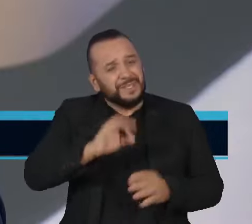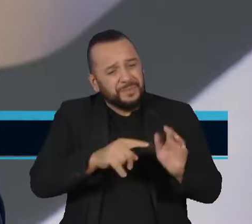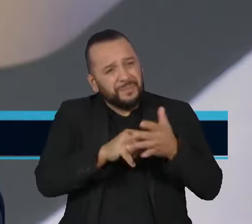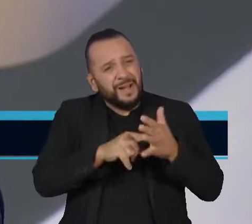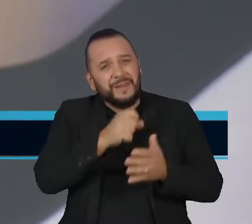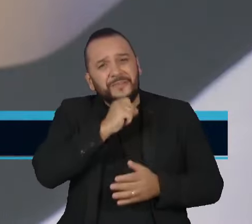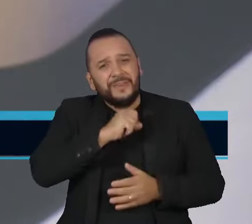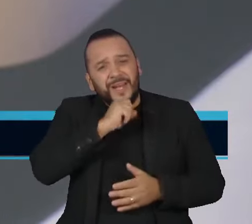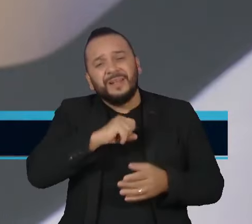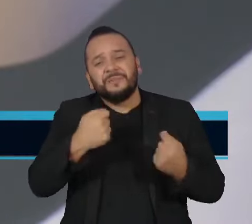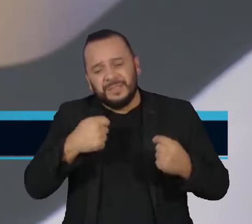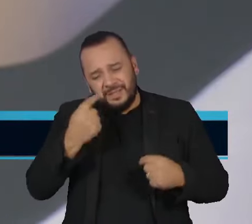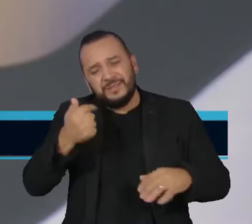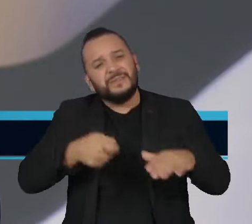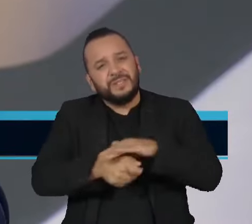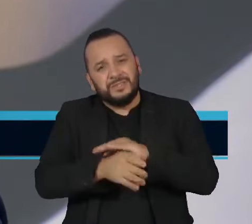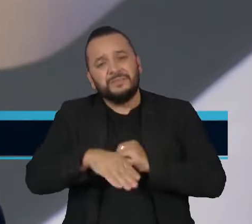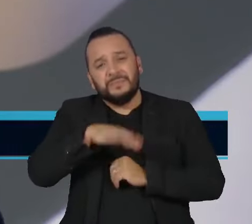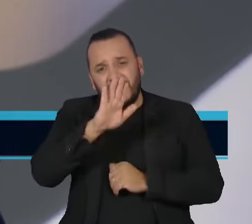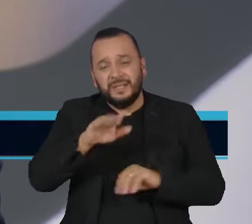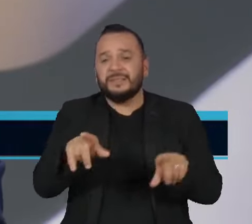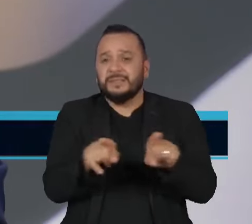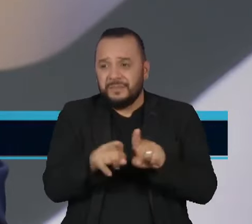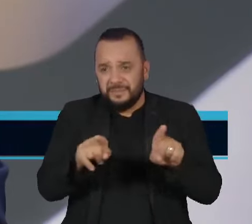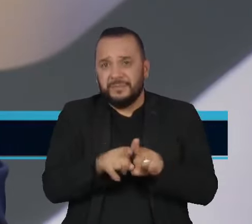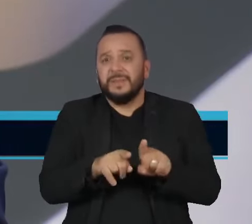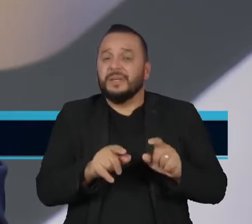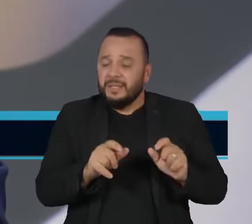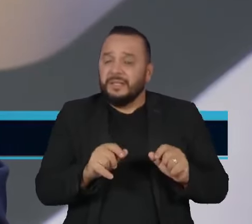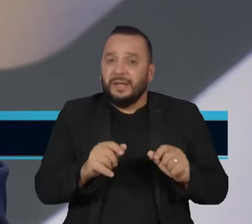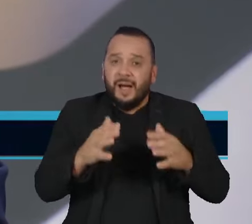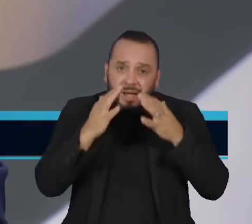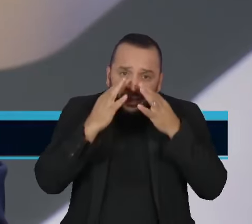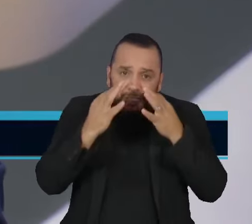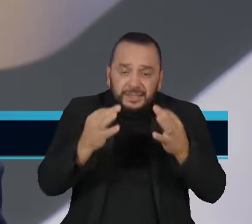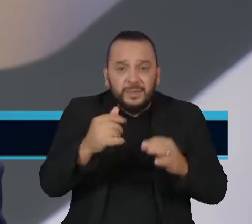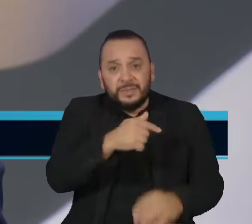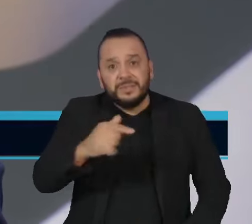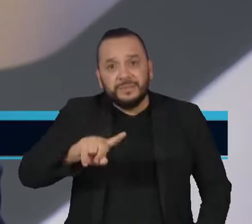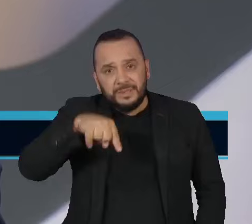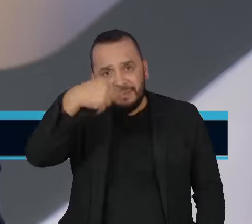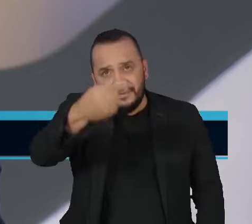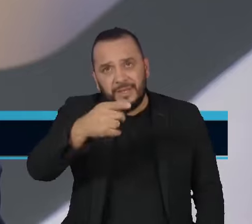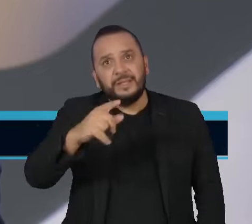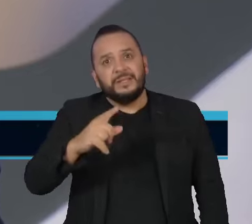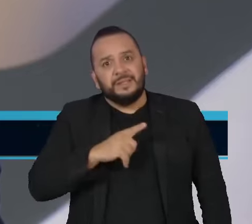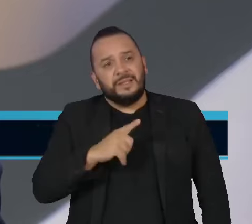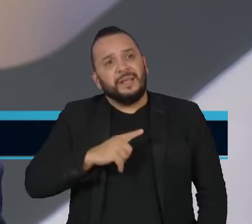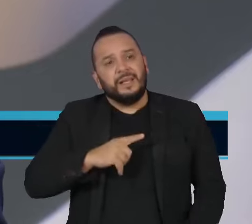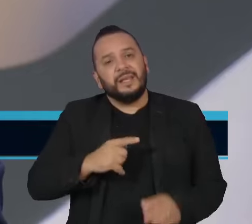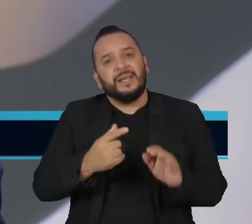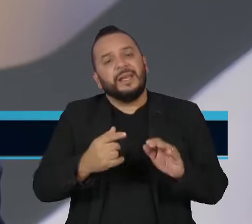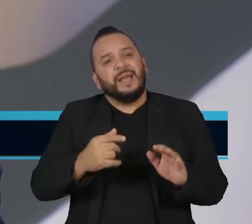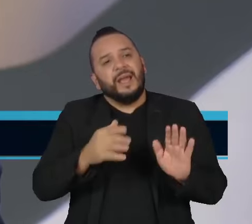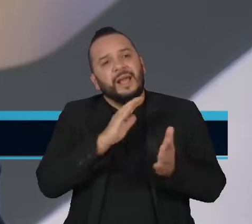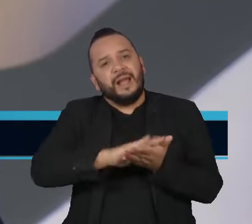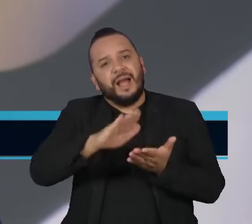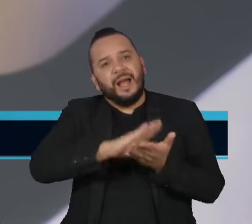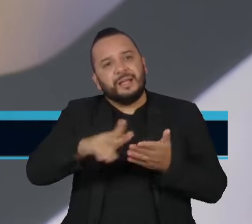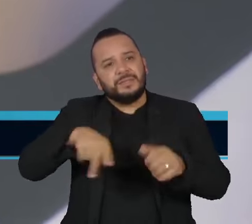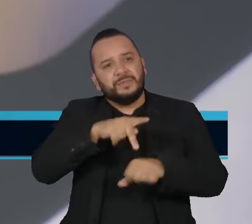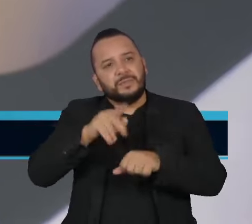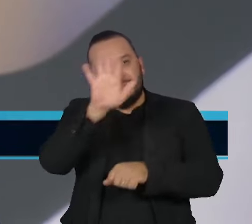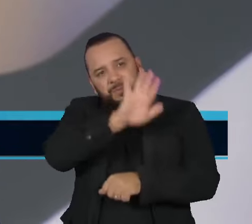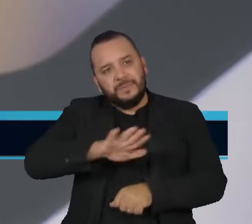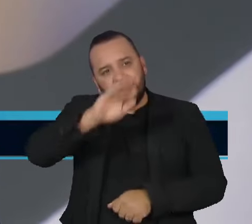investir mais eu queria chamar a atenção dos espectadores na próxima semana a gente vai ter a divulgação das contas nacionais olhem um